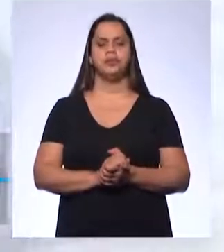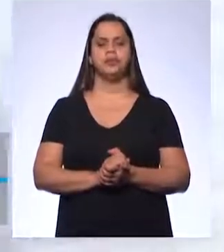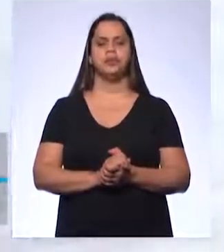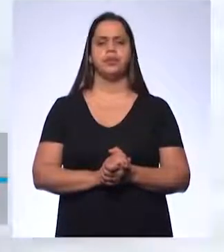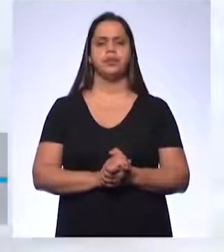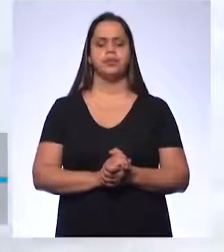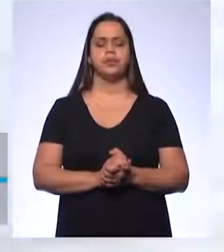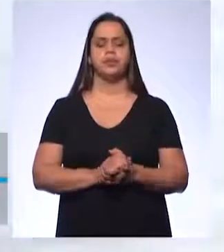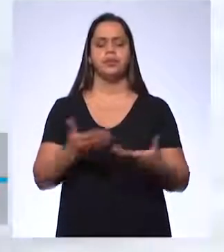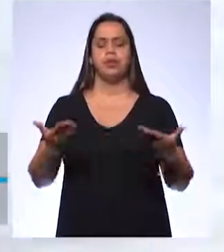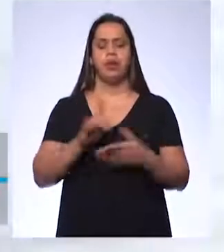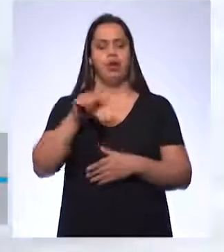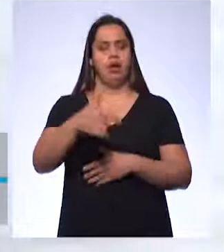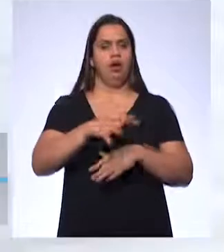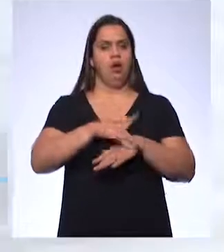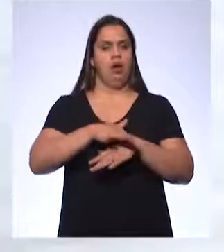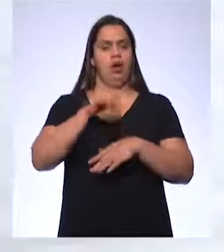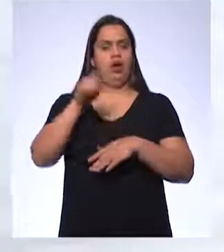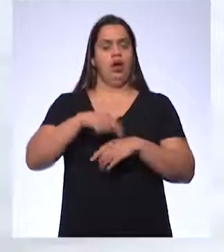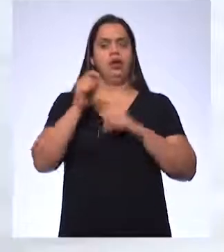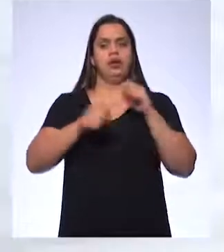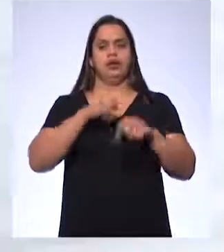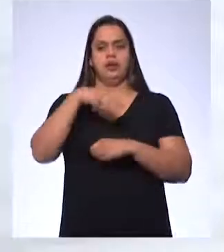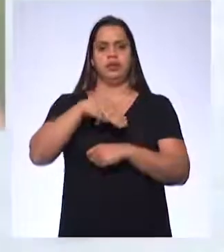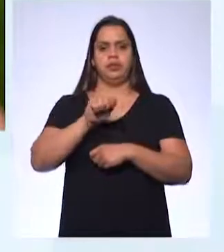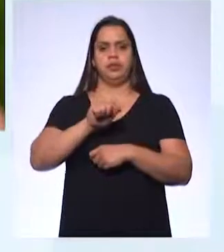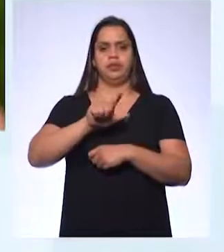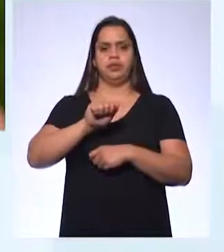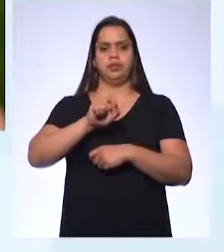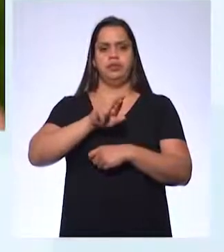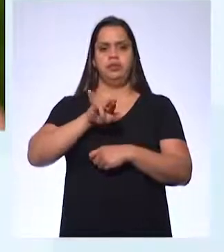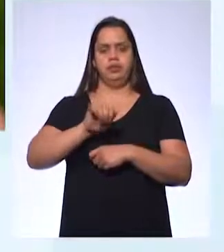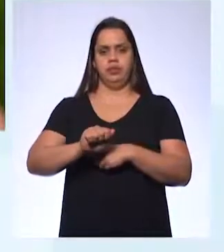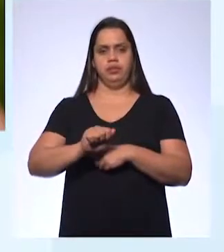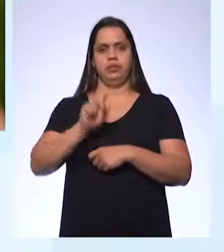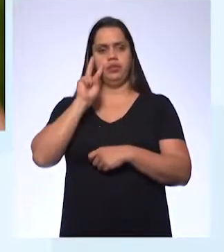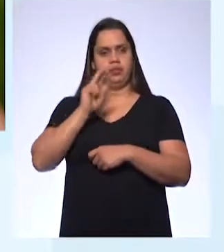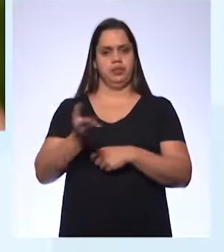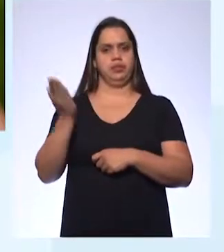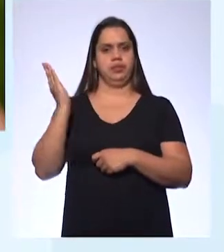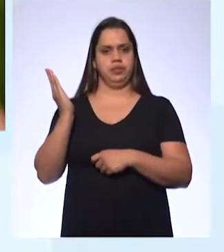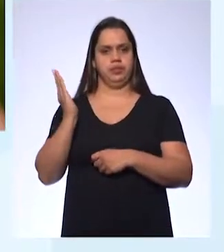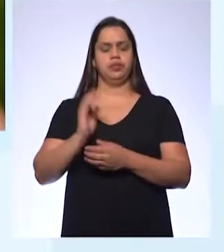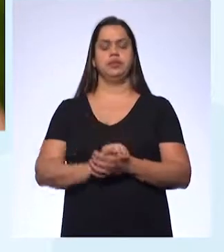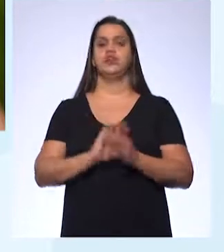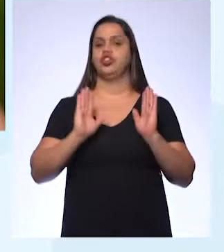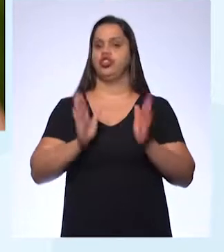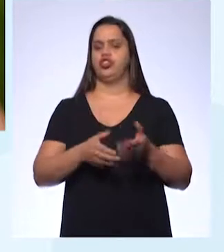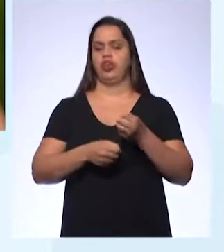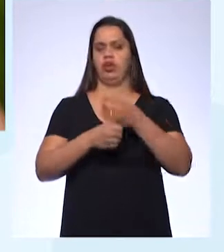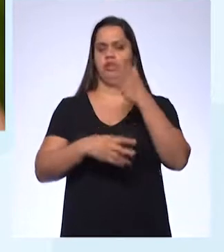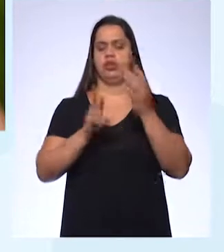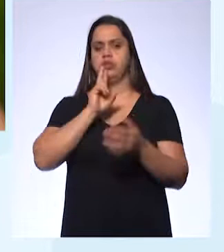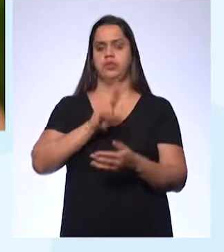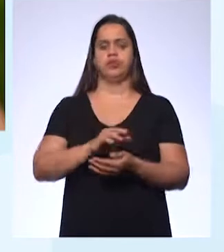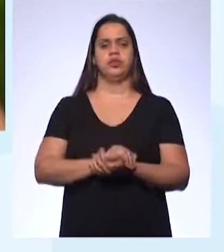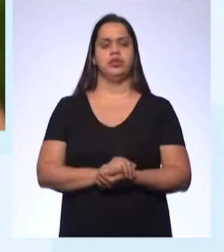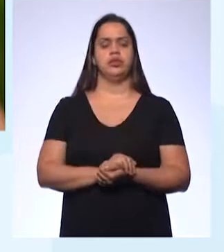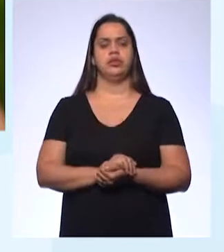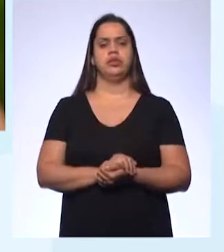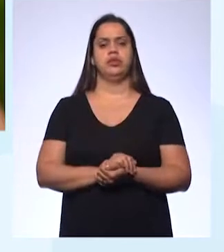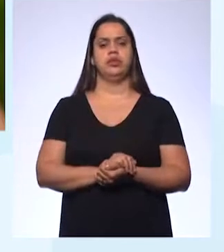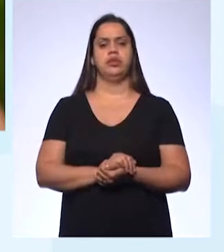Muito bem. A outra doença é a malária. Olha, vamos dar uma olhadinha aí. Isso, que alguém já falou aí, né? Então a